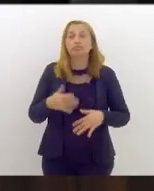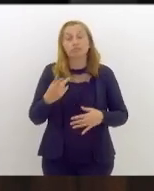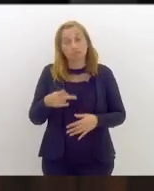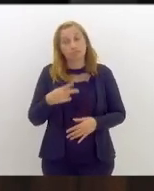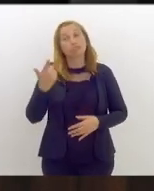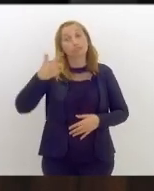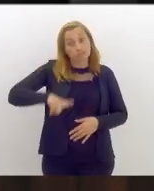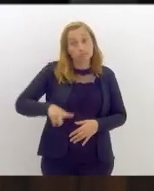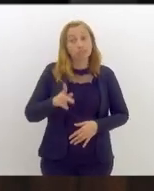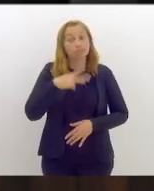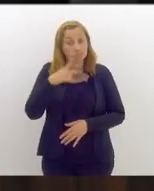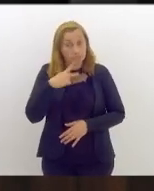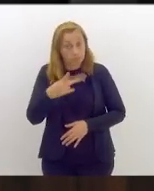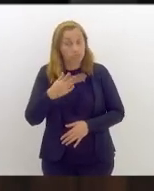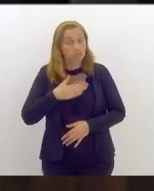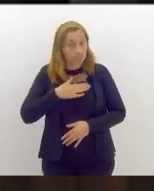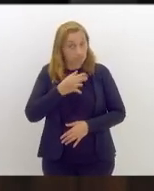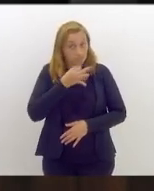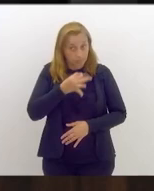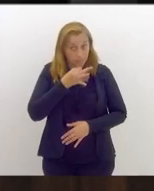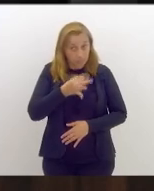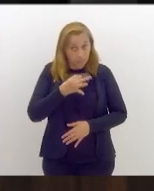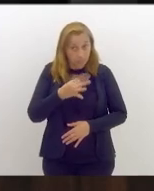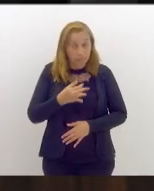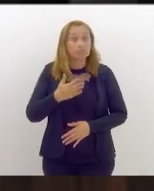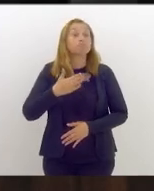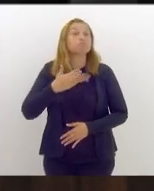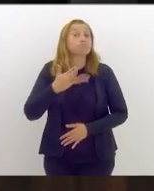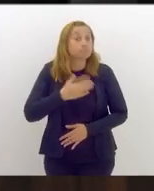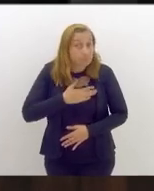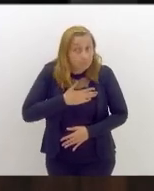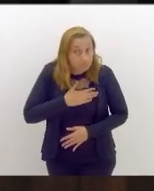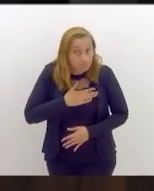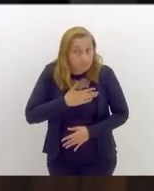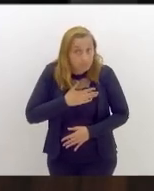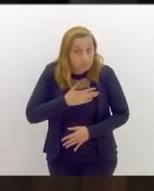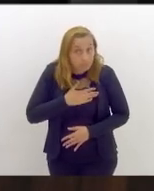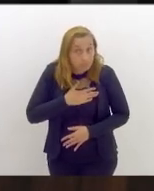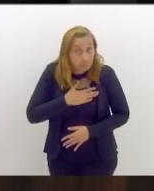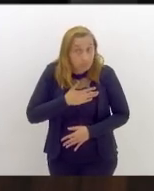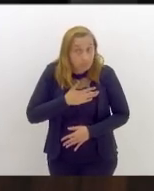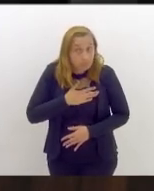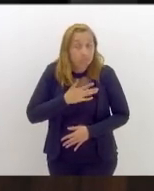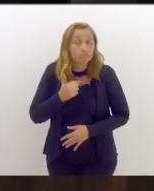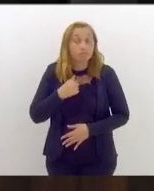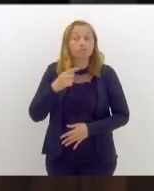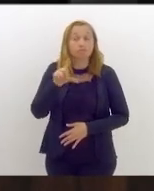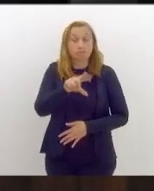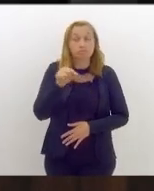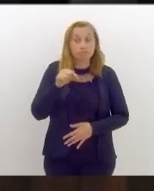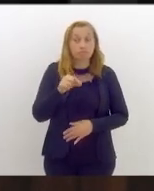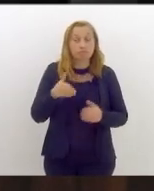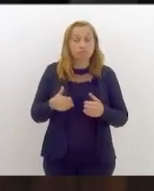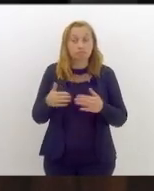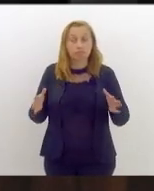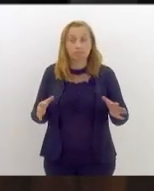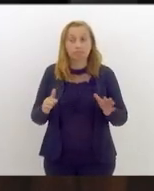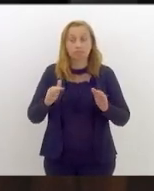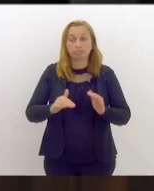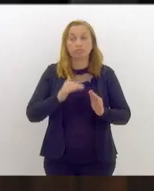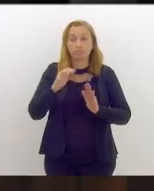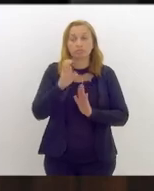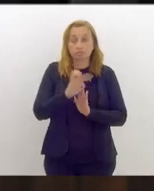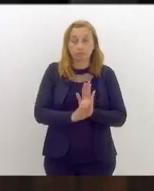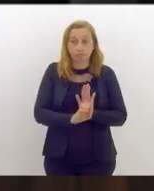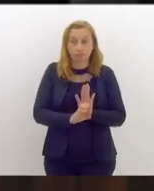vou de novo eu vou dizer a minha opinião por mim se tivesse que eu decidi eu abriria para emenda supressiva